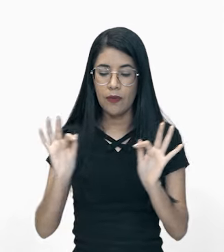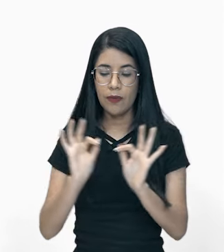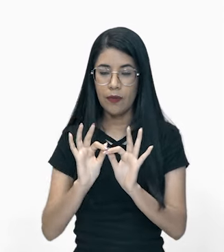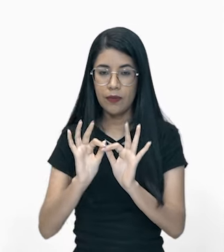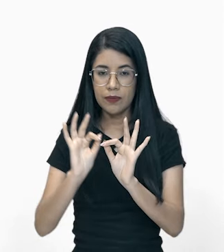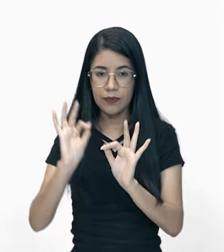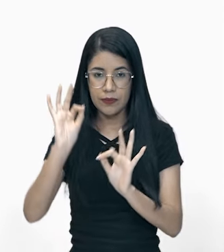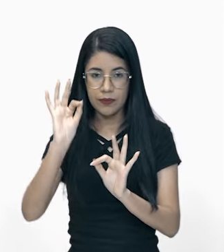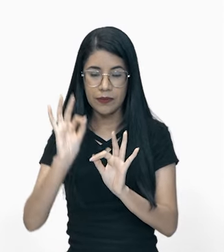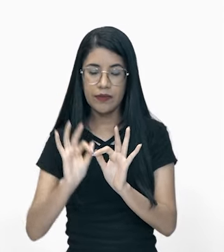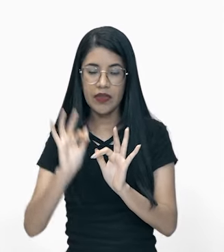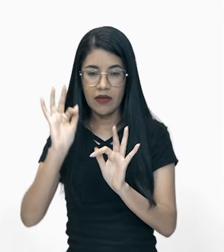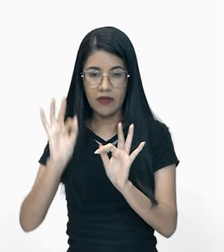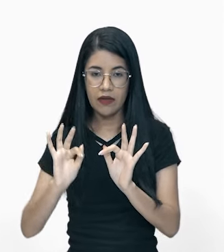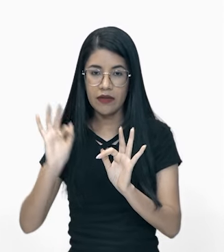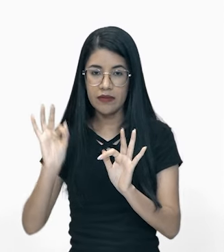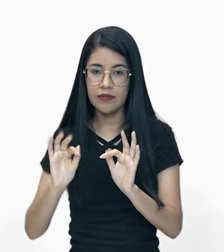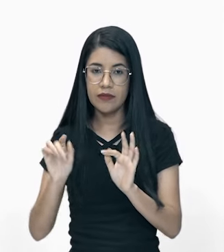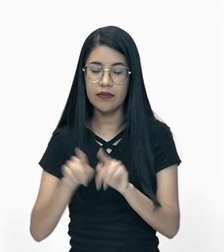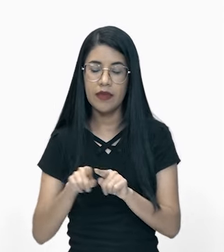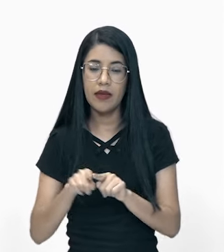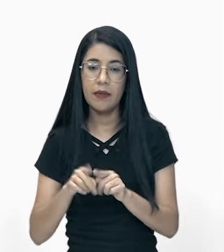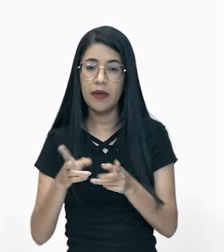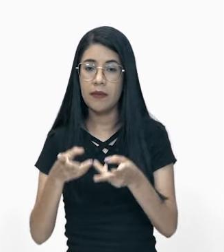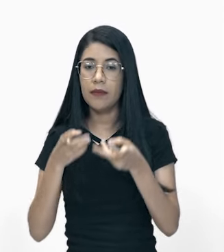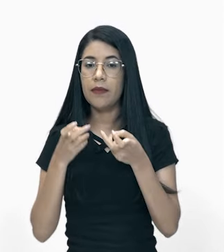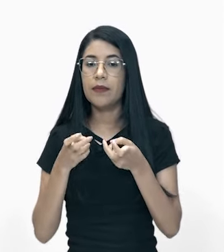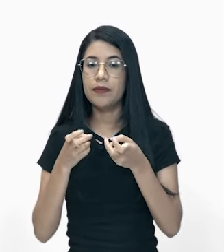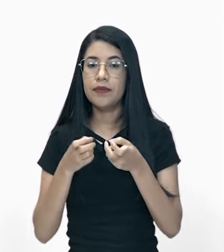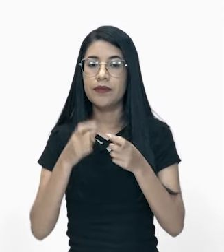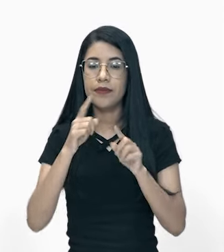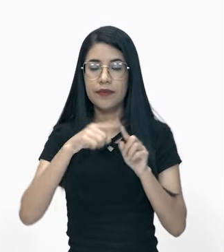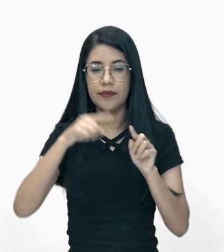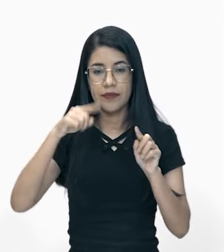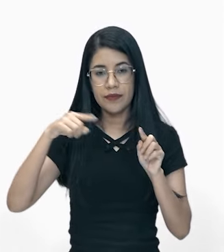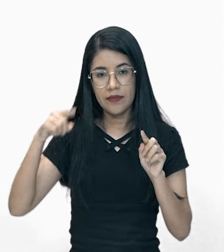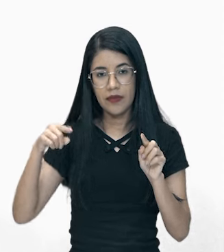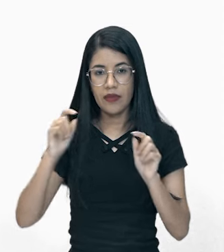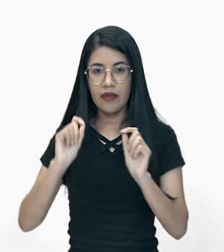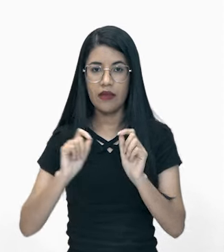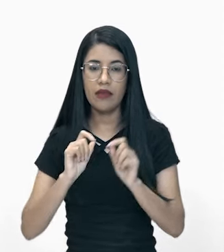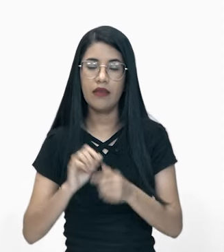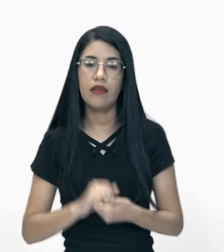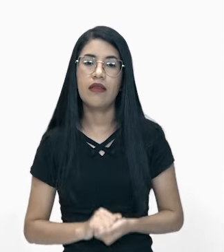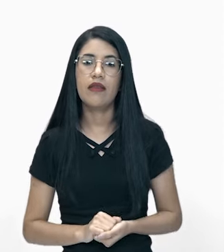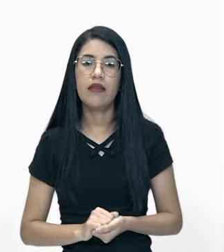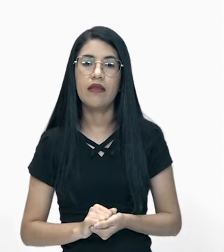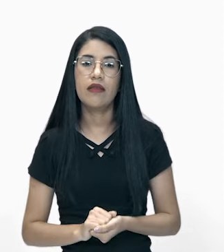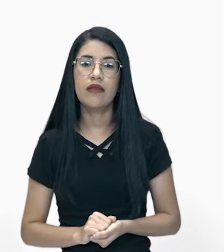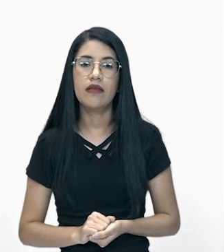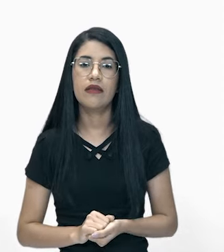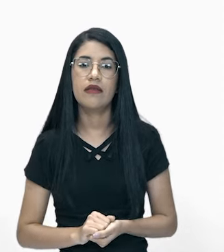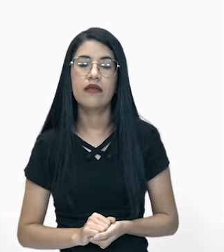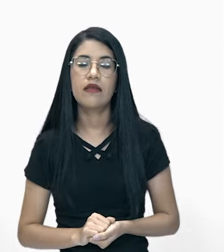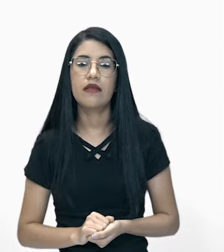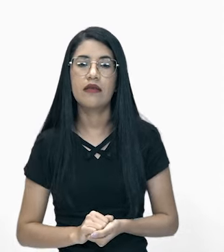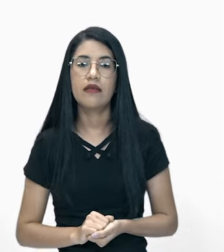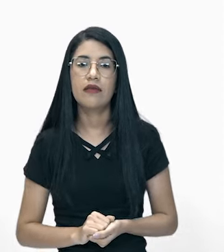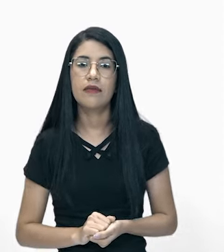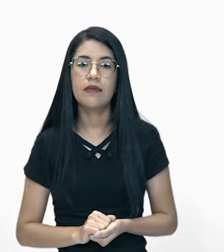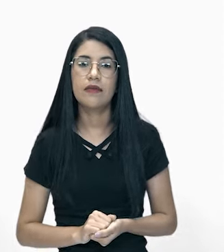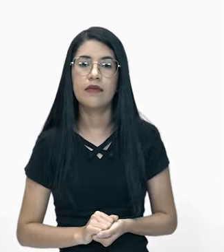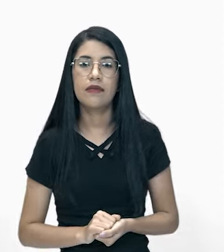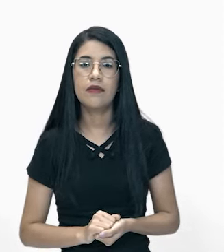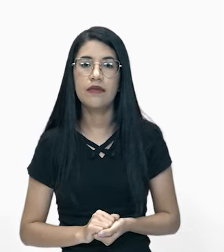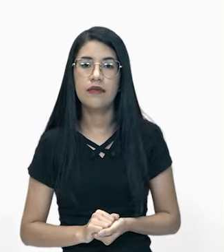a frequência. E eu observo aí nas ondas eletromagnéticas com o seu espectro, quando eu tenho